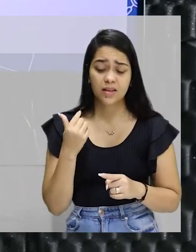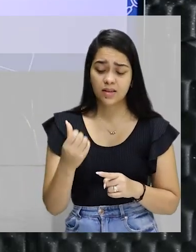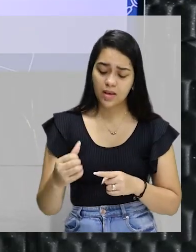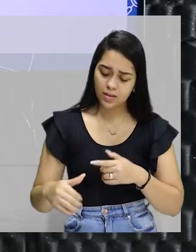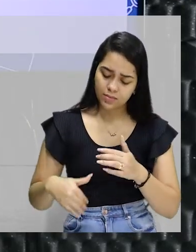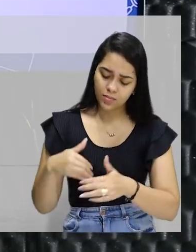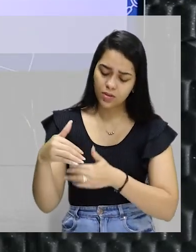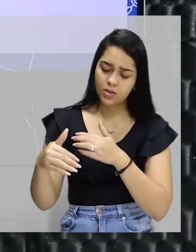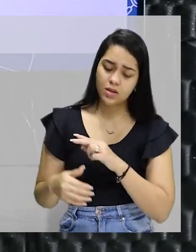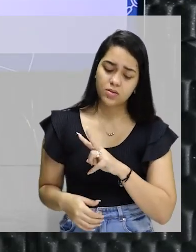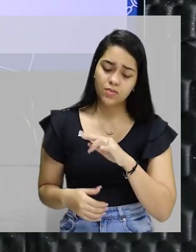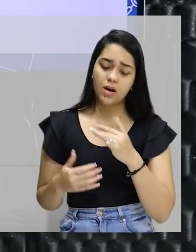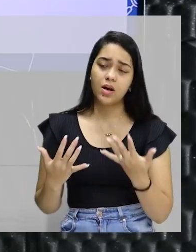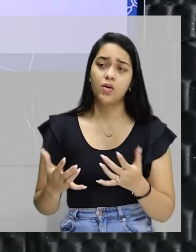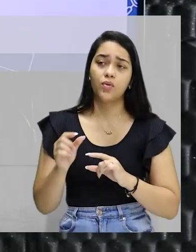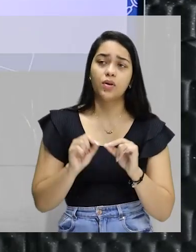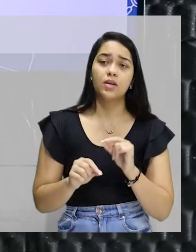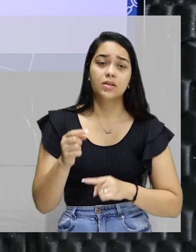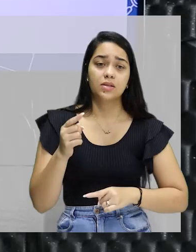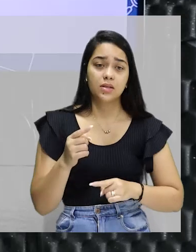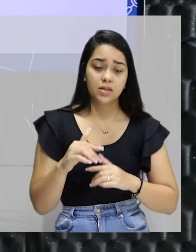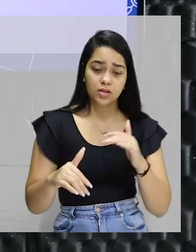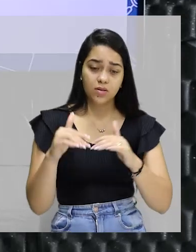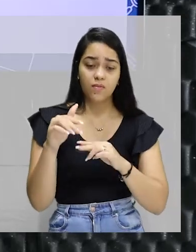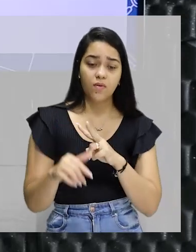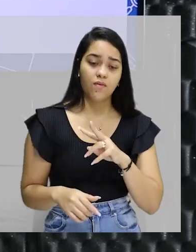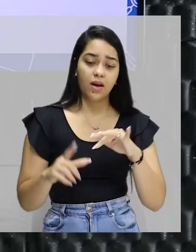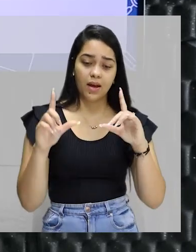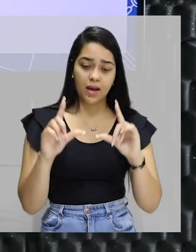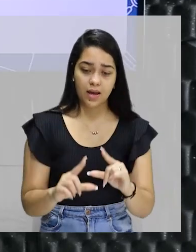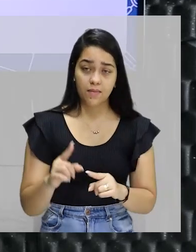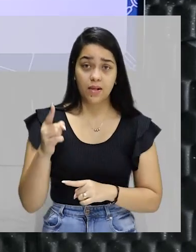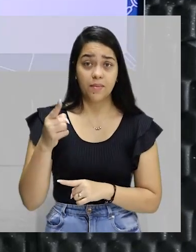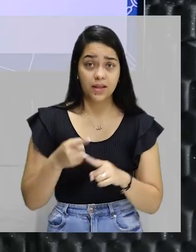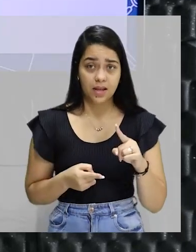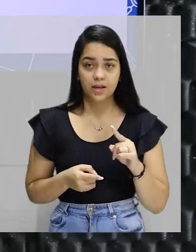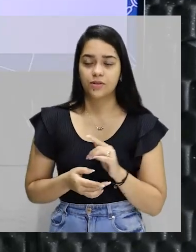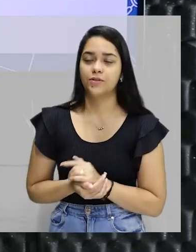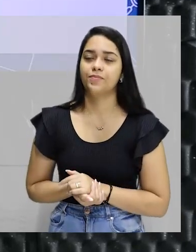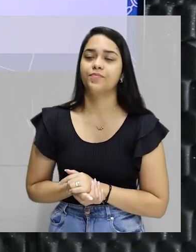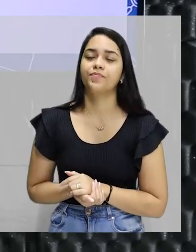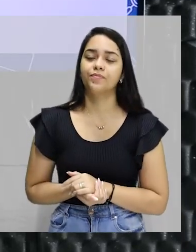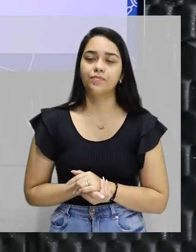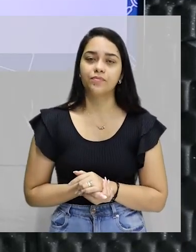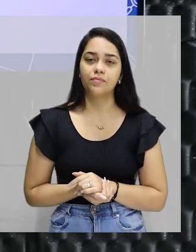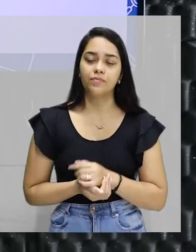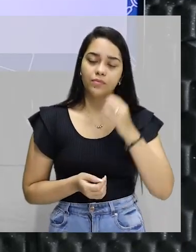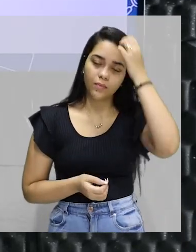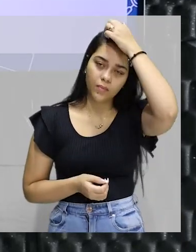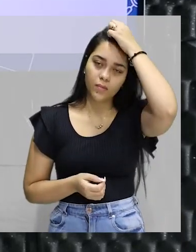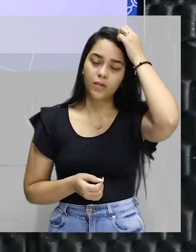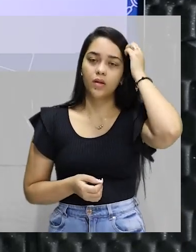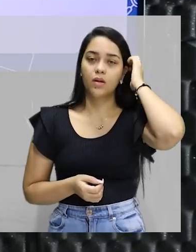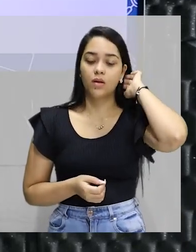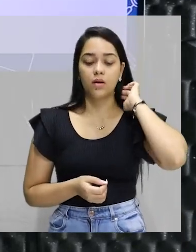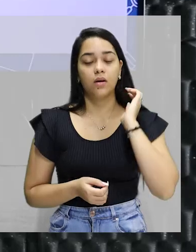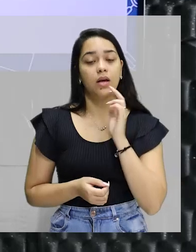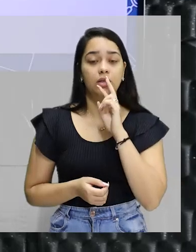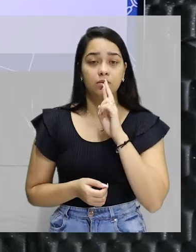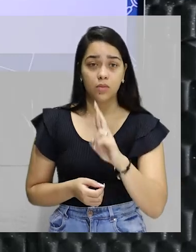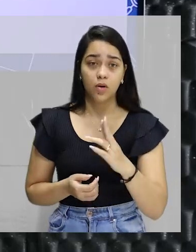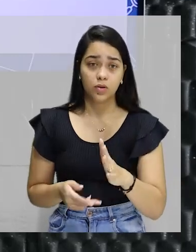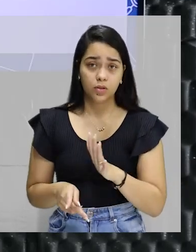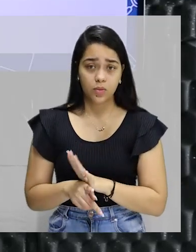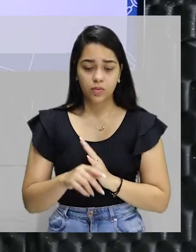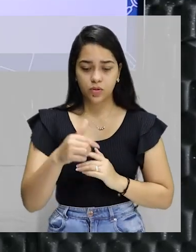processos onde esse nível de radiação vai cair pela metade. Show de bola? Então, a resposta, certo? Para chegar